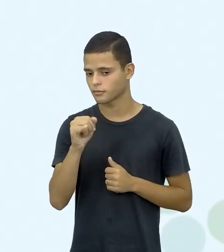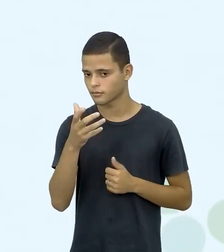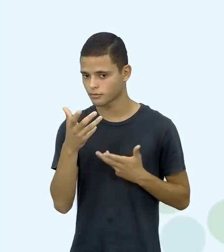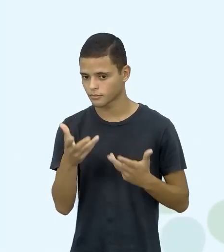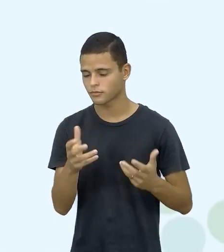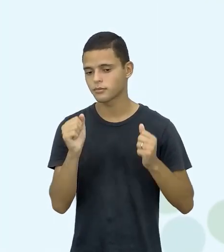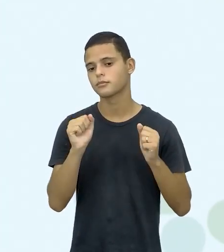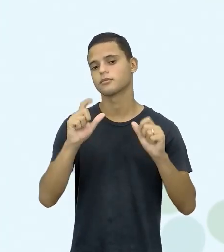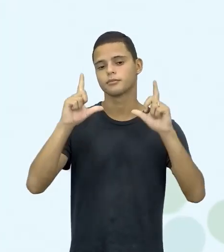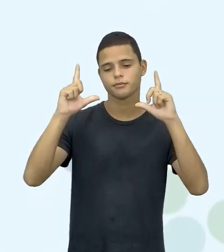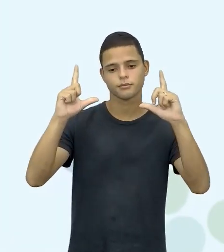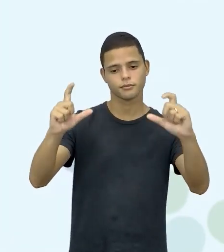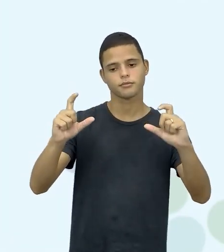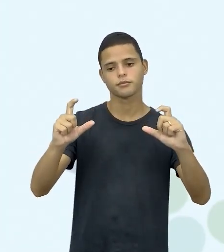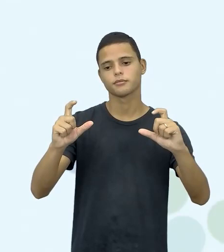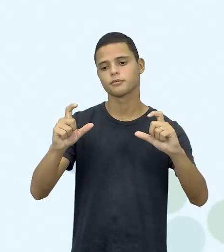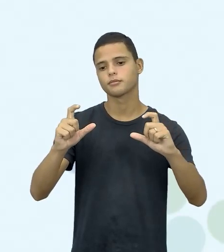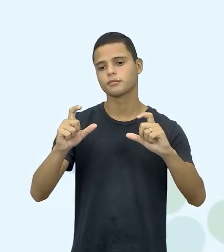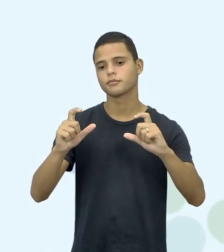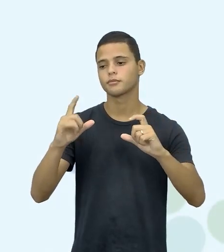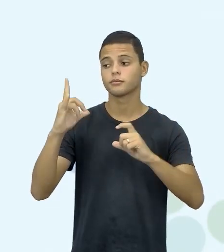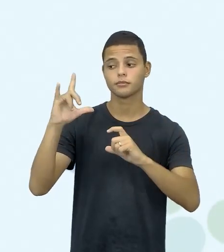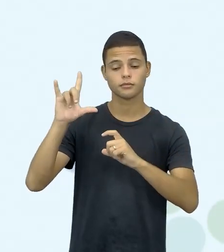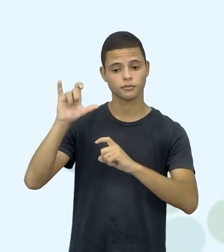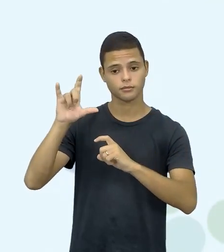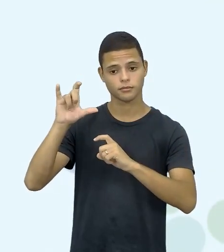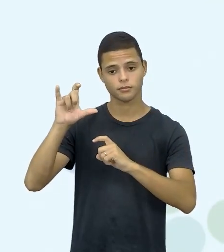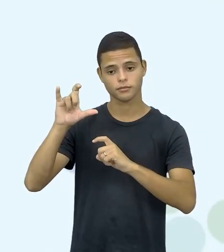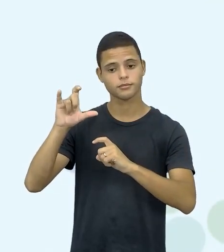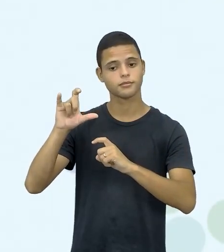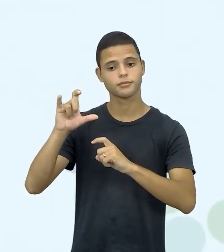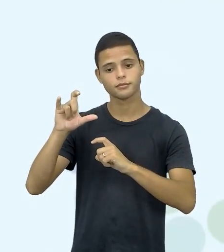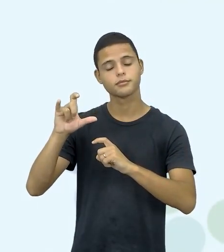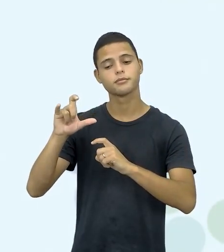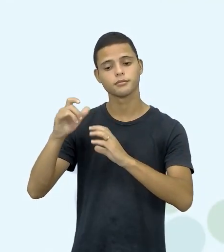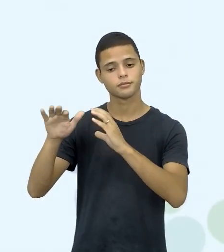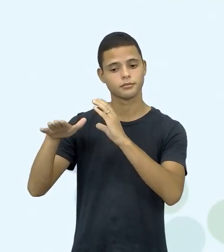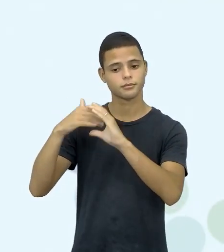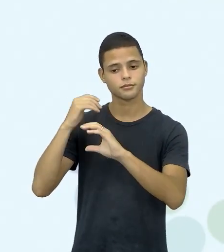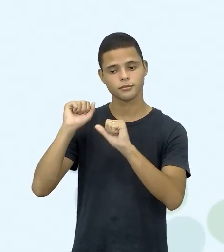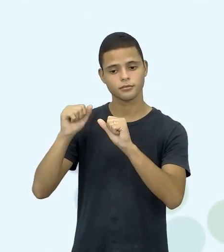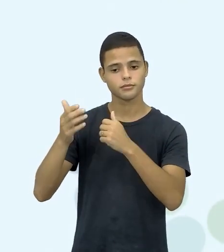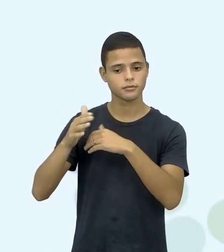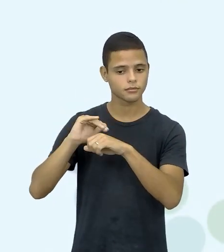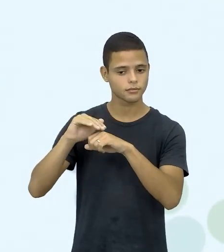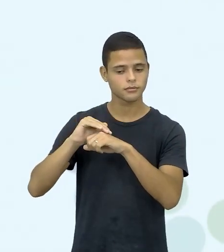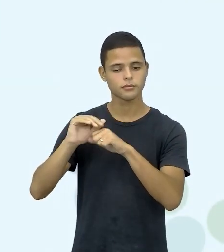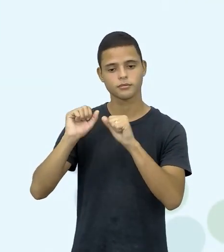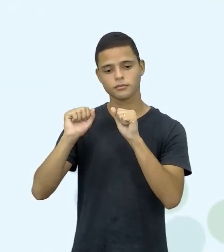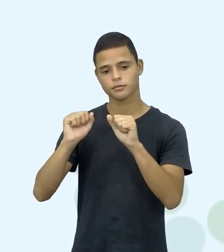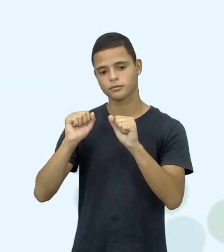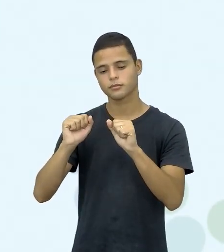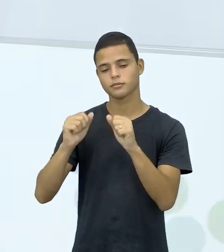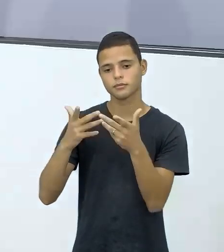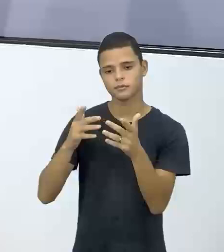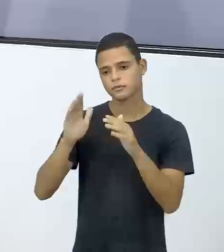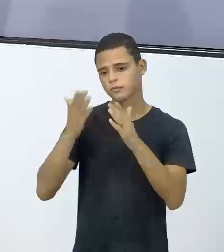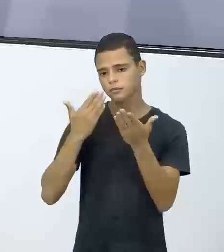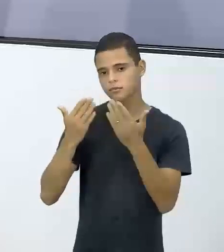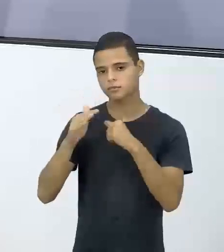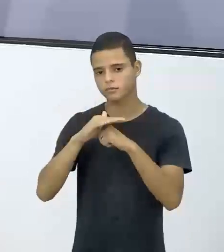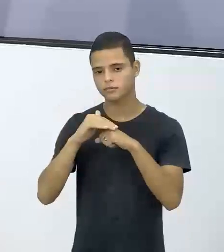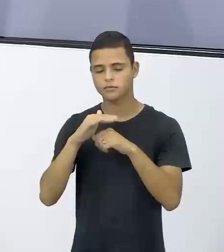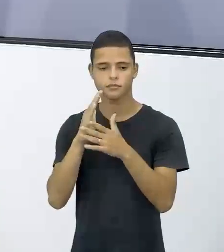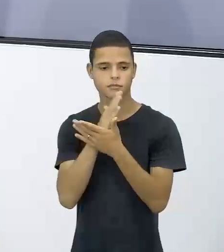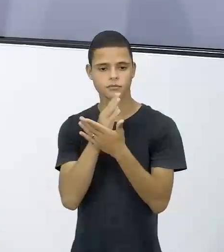fizerem, tirem foto, pessoal, ó, compartilhe comigo lá no Instagram, tá bom? Me chama lá, se quiser conversar perguntar sobre alguma coisa, comentar e falar um pouquinho sobre